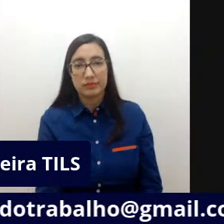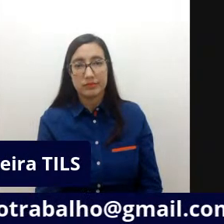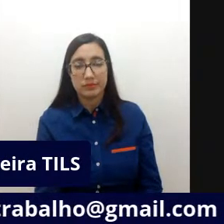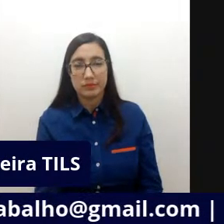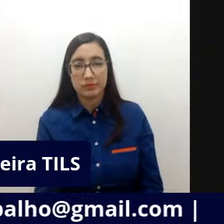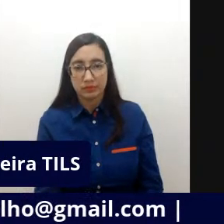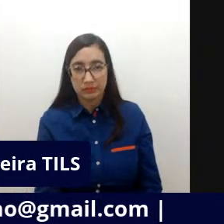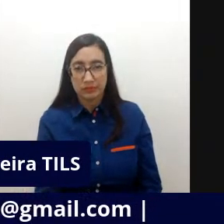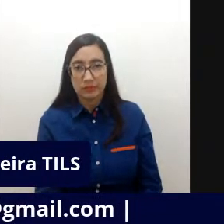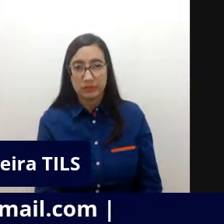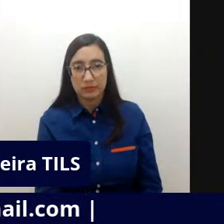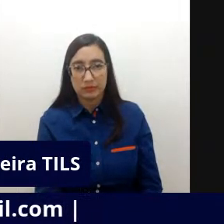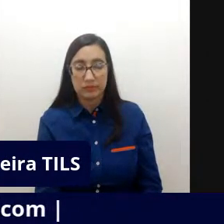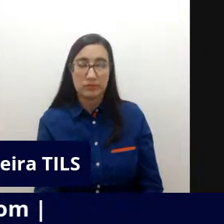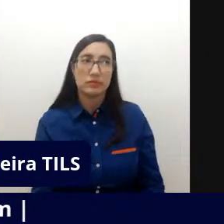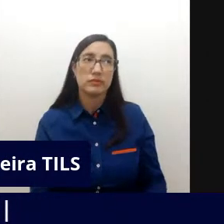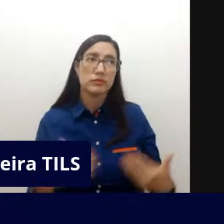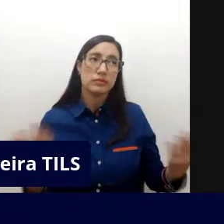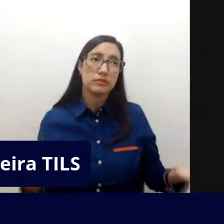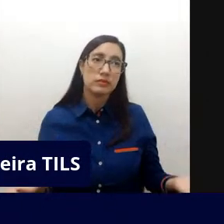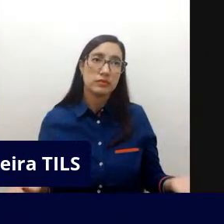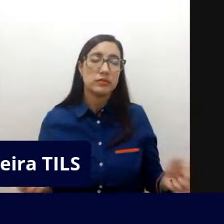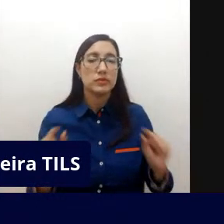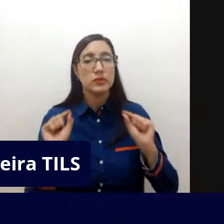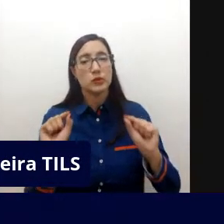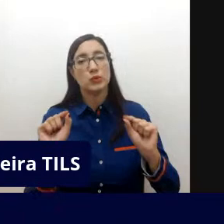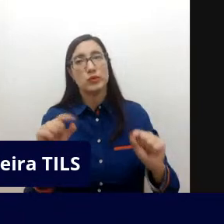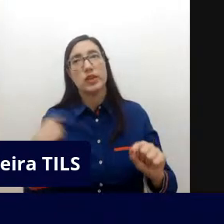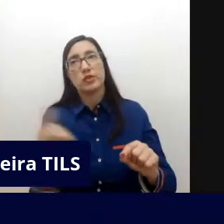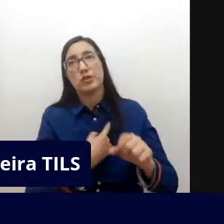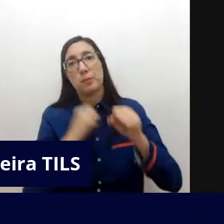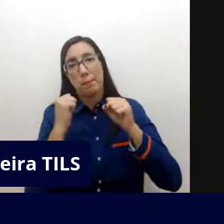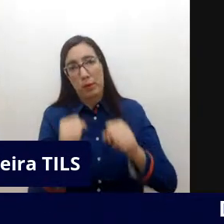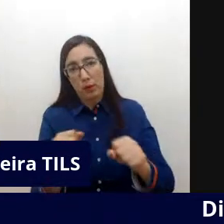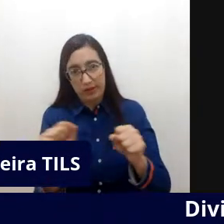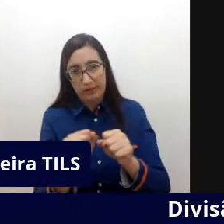Bem, o que podemos fazer é